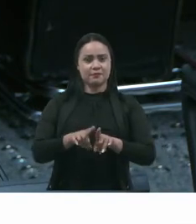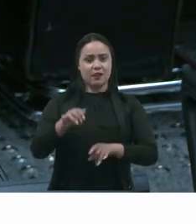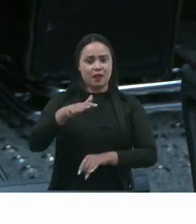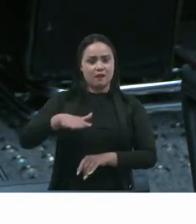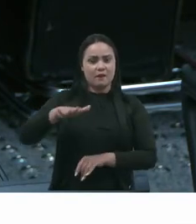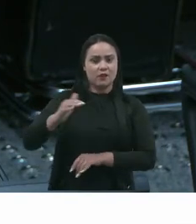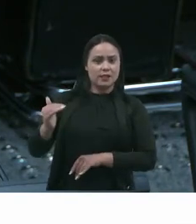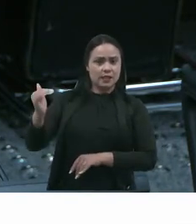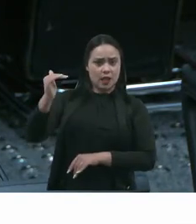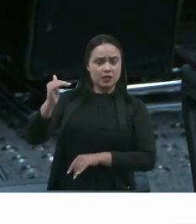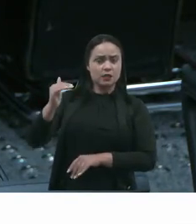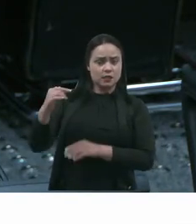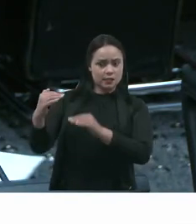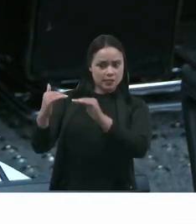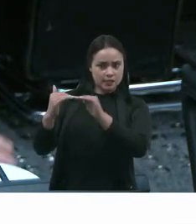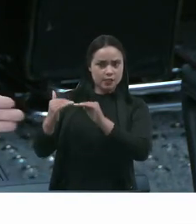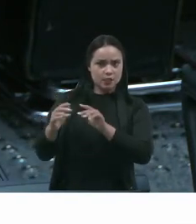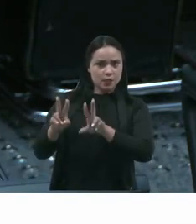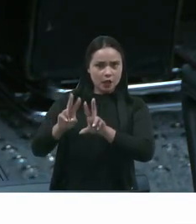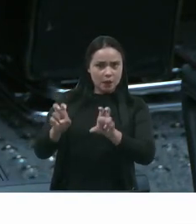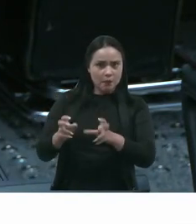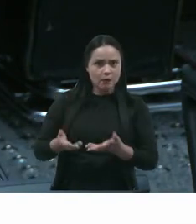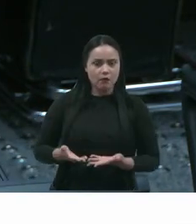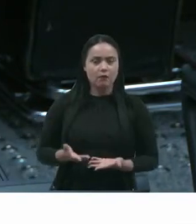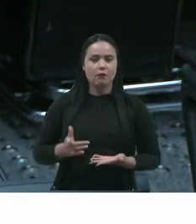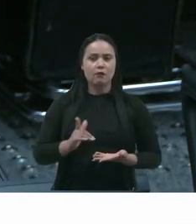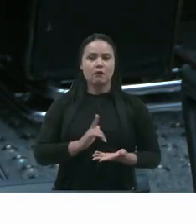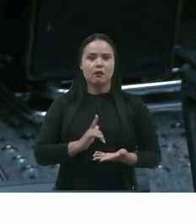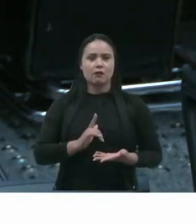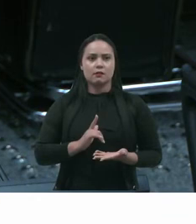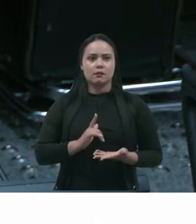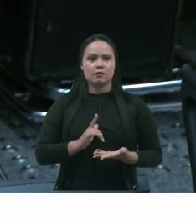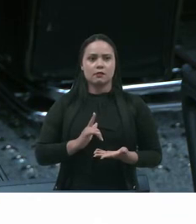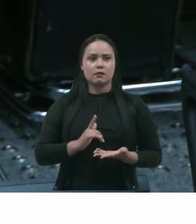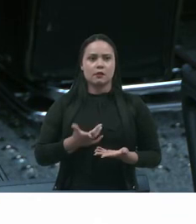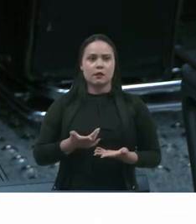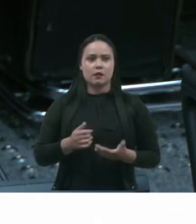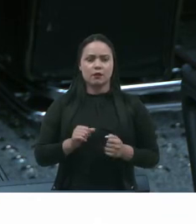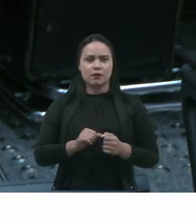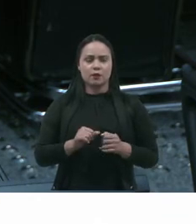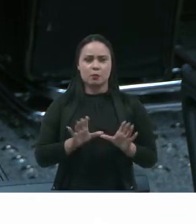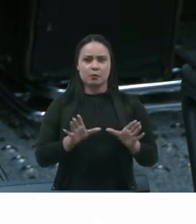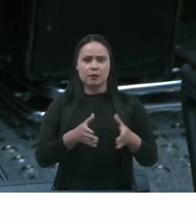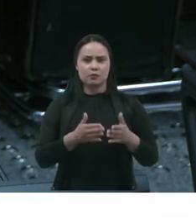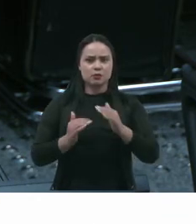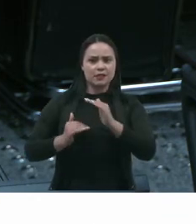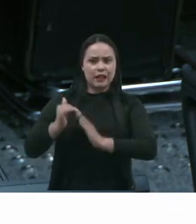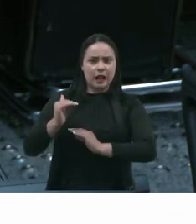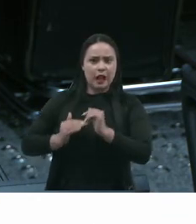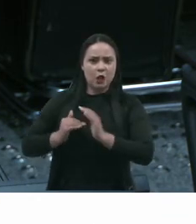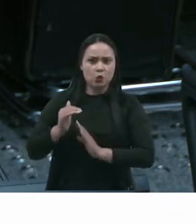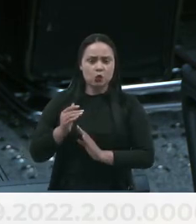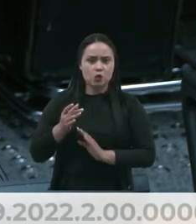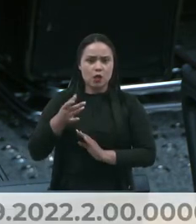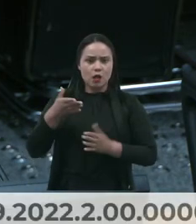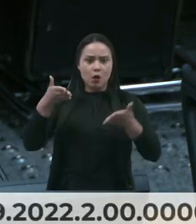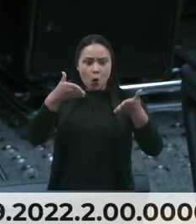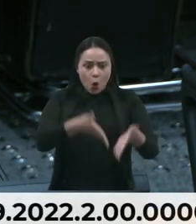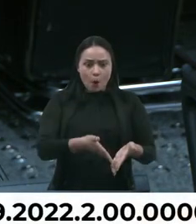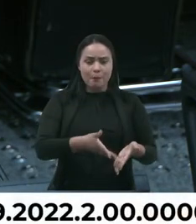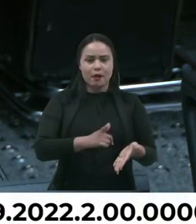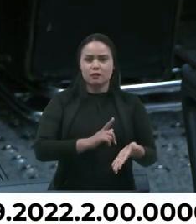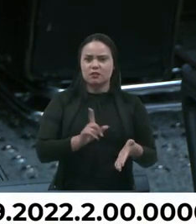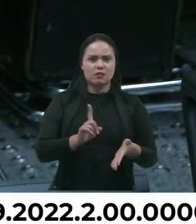Vossa Excelência, nesse sentido, de que o cômputo é feito pelos cargos ocupados e não pelo